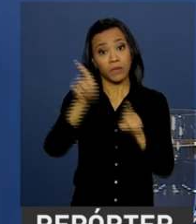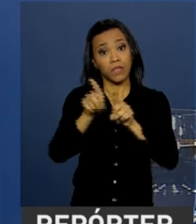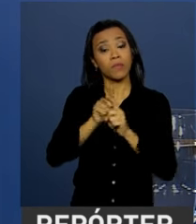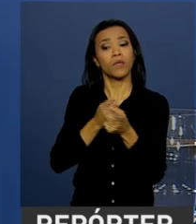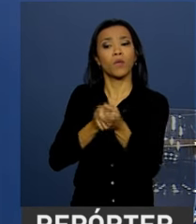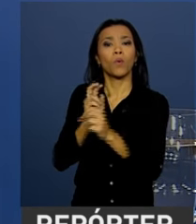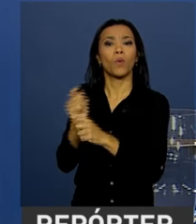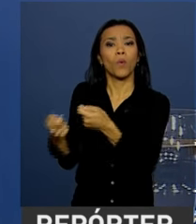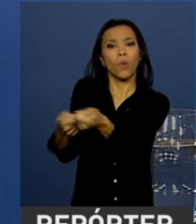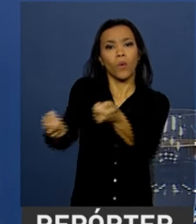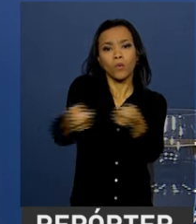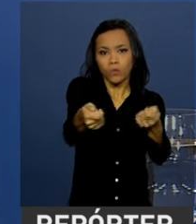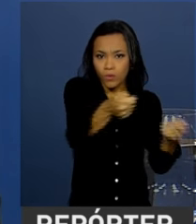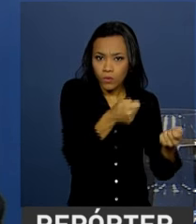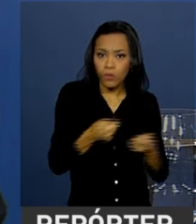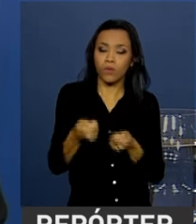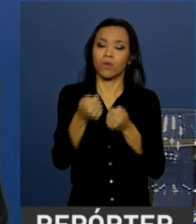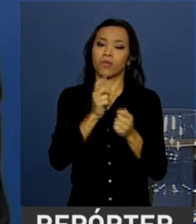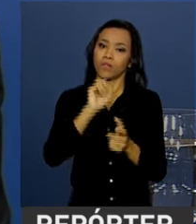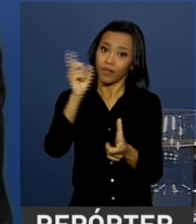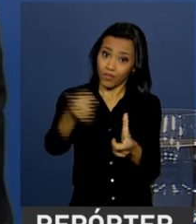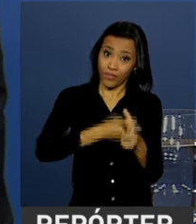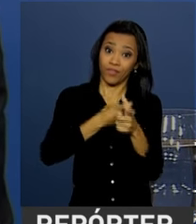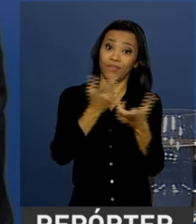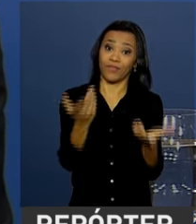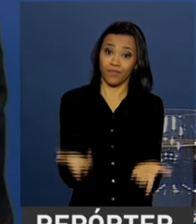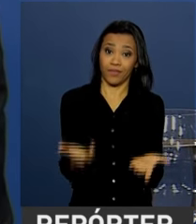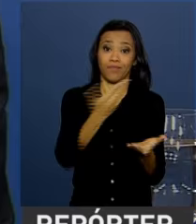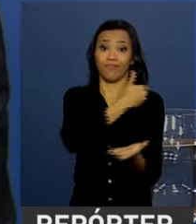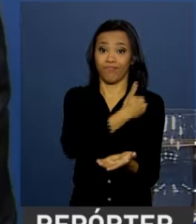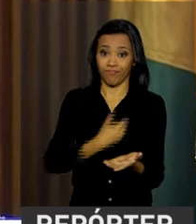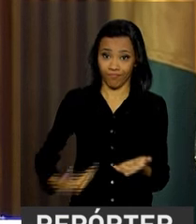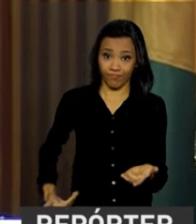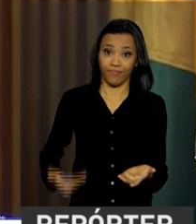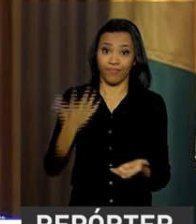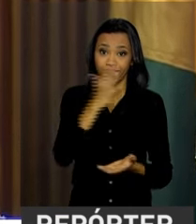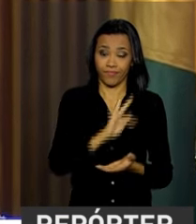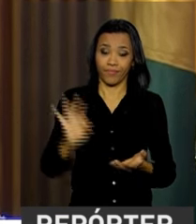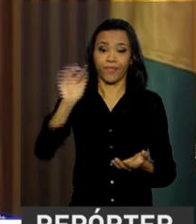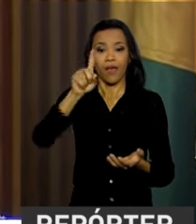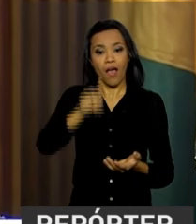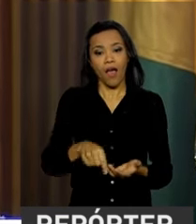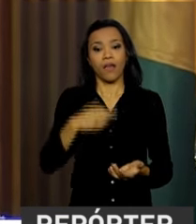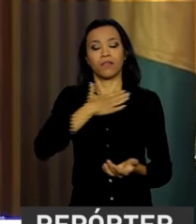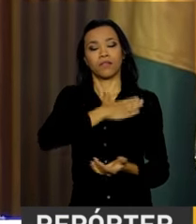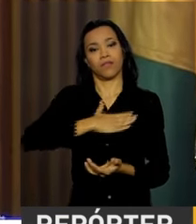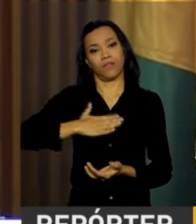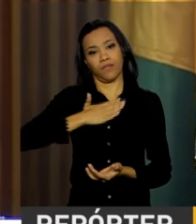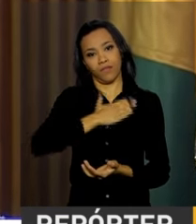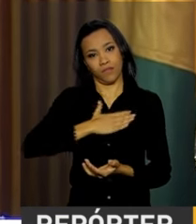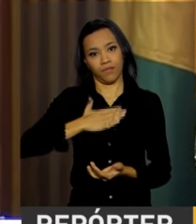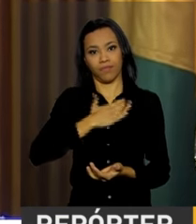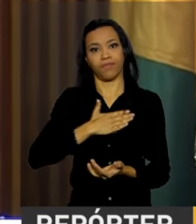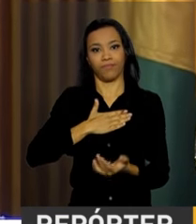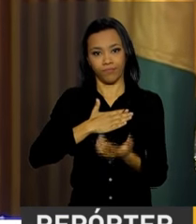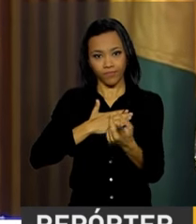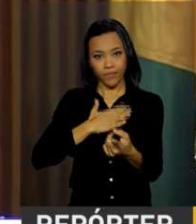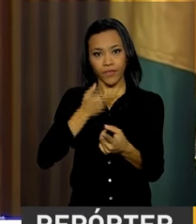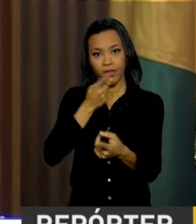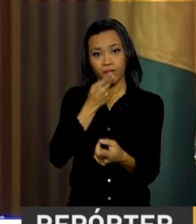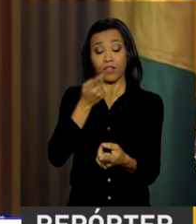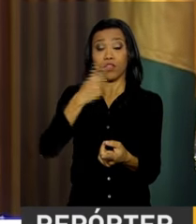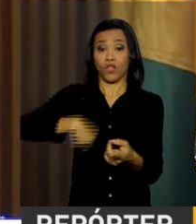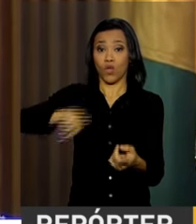da evolução da dívida pública do governo federal. É com grande satisfação que nós todos podemos